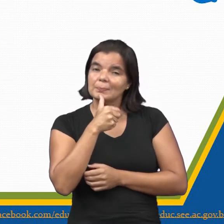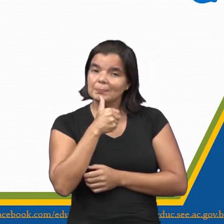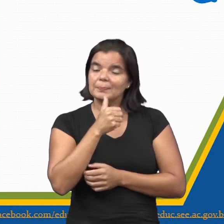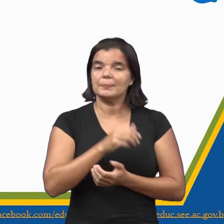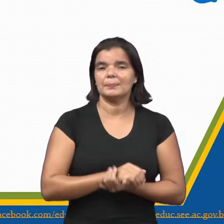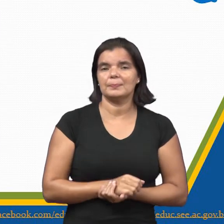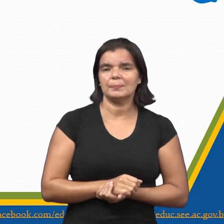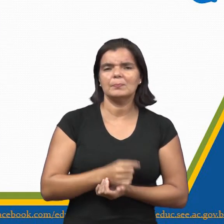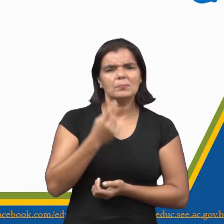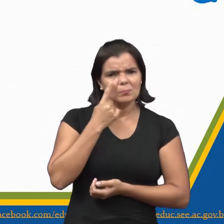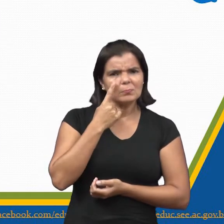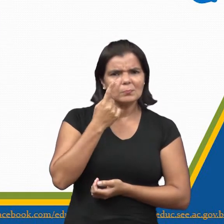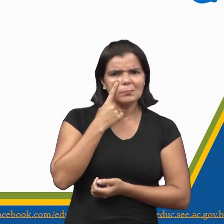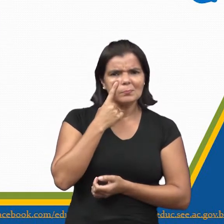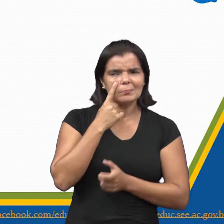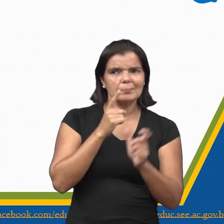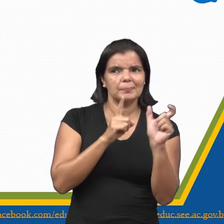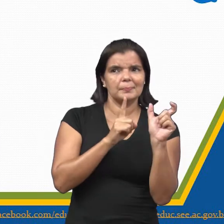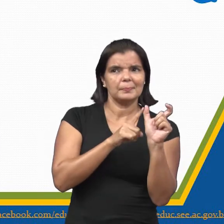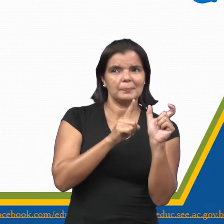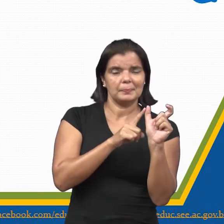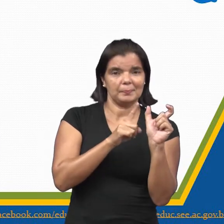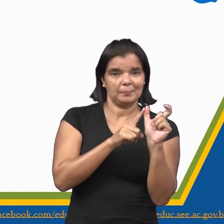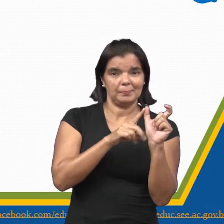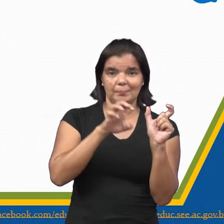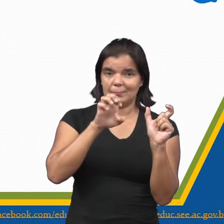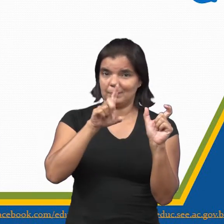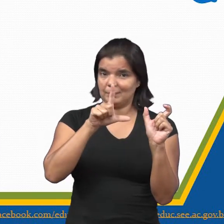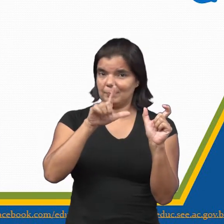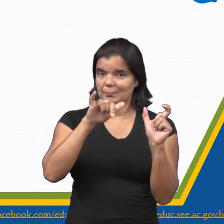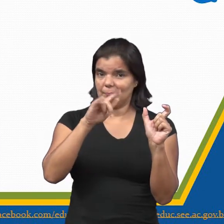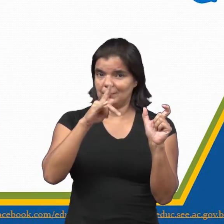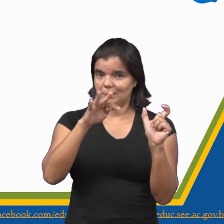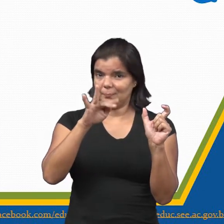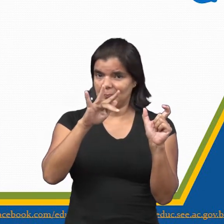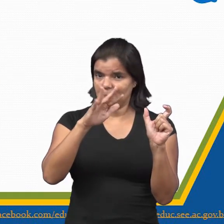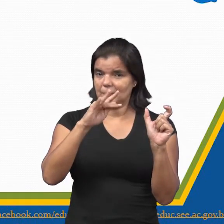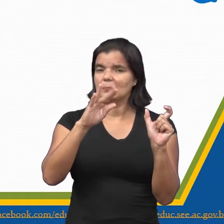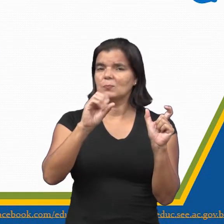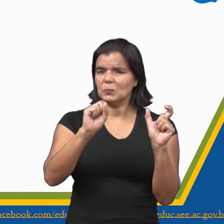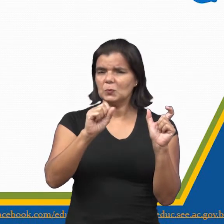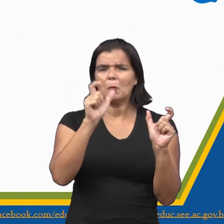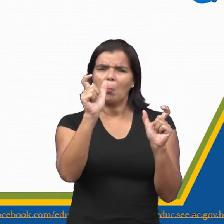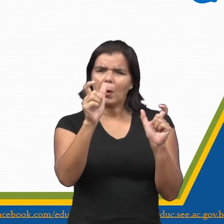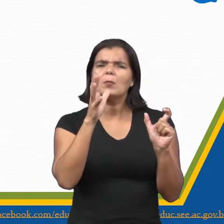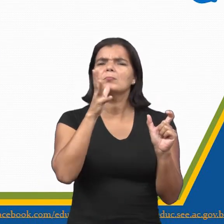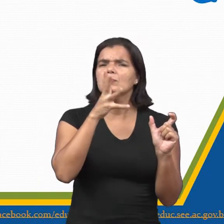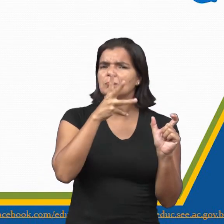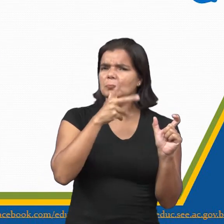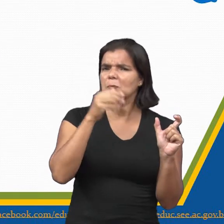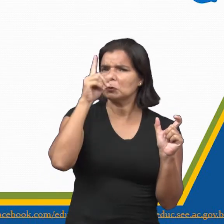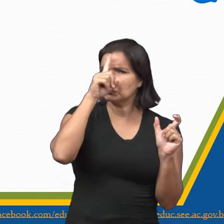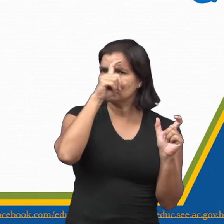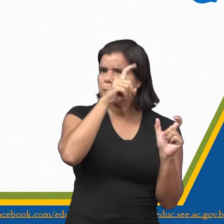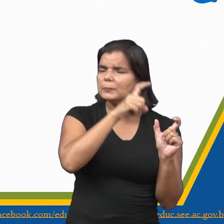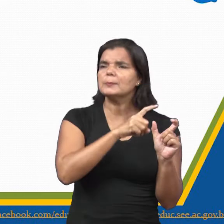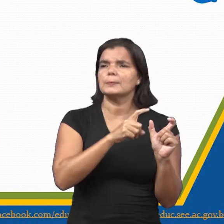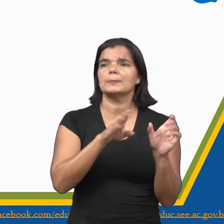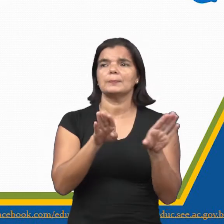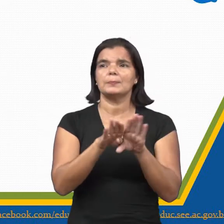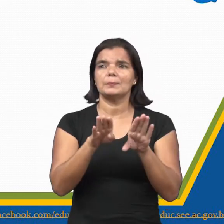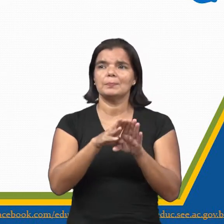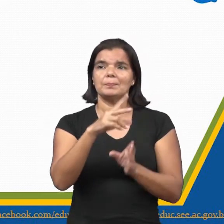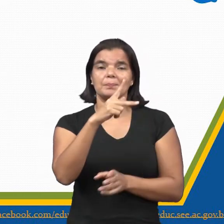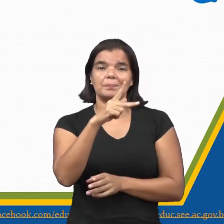aí. Vocês estão vendo, ó, o destaque aí? Elípticos, uma palavra um pouquinho complicada, né? E pegalazemos,